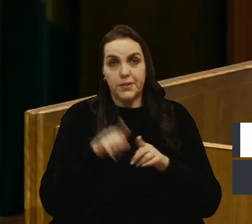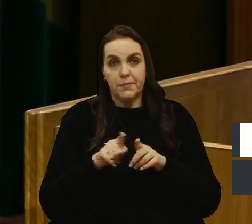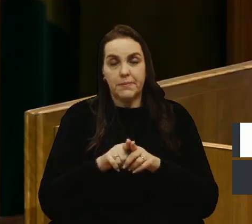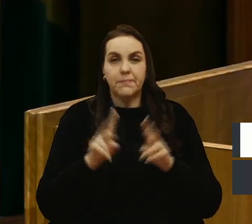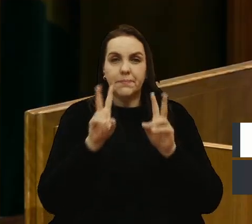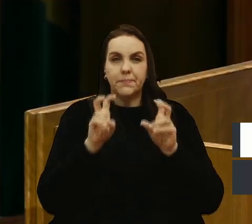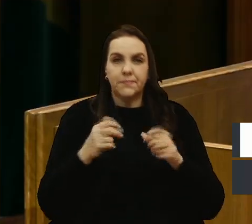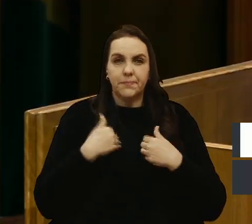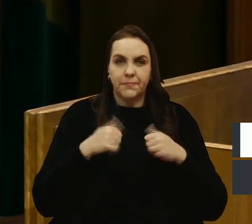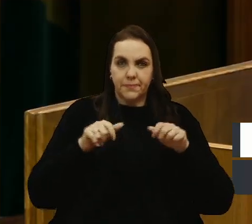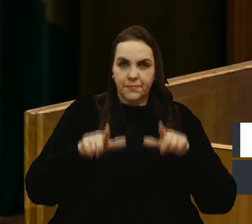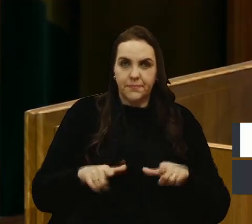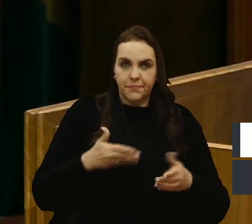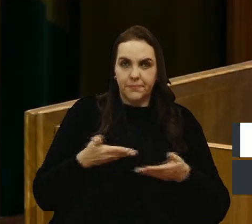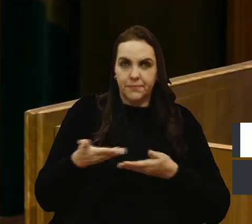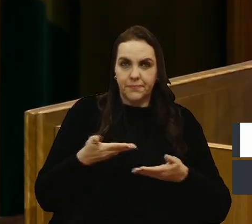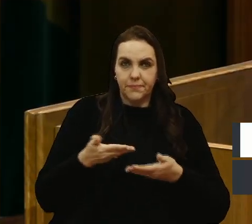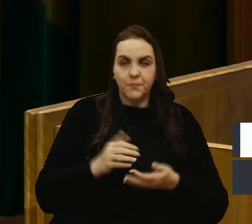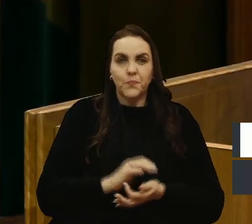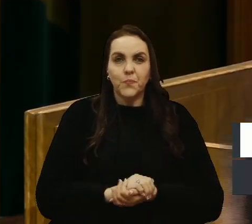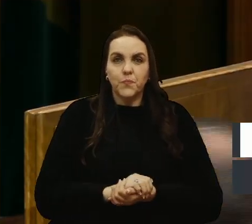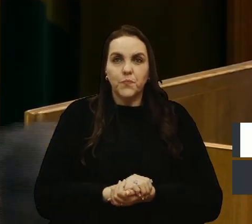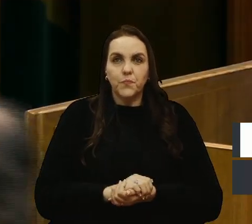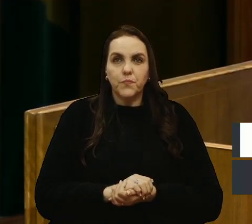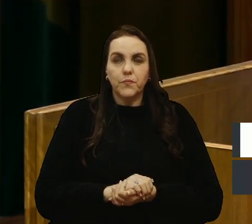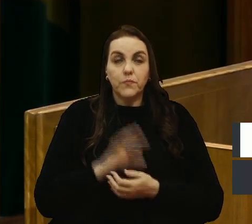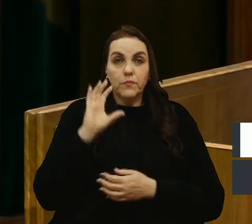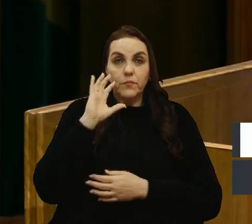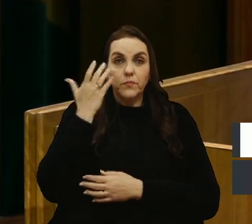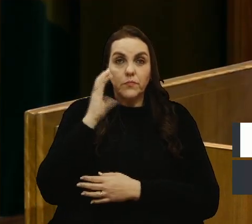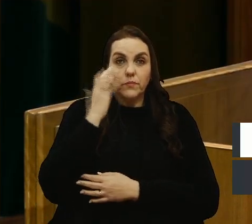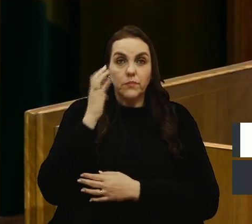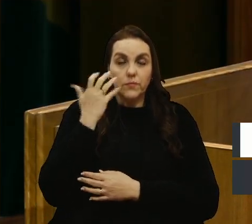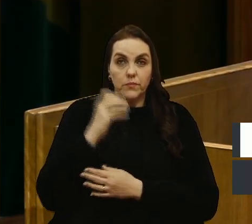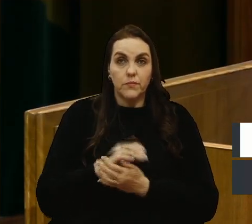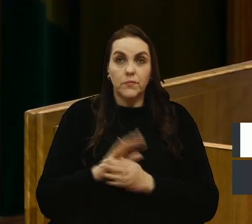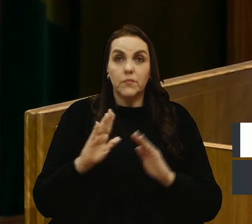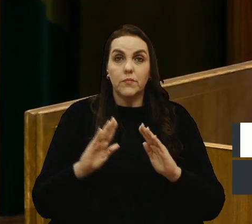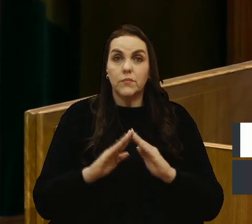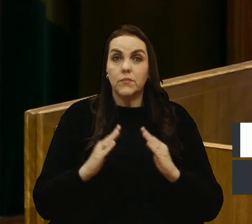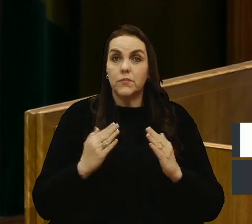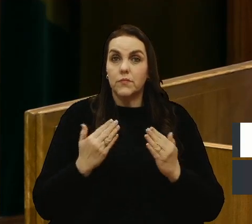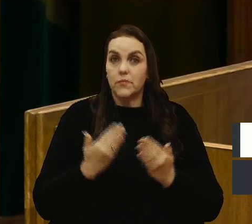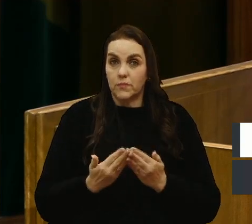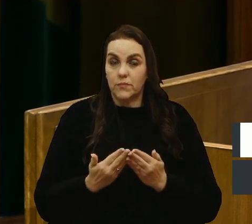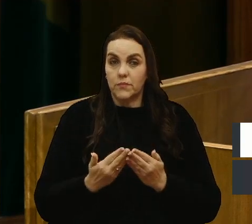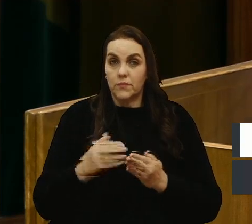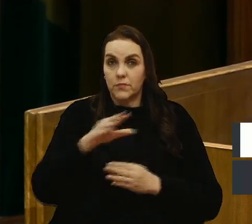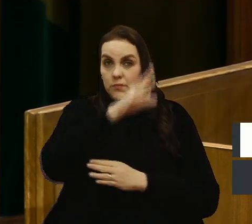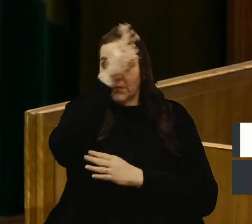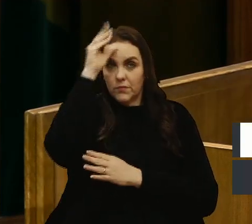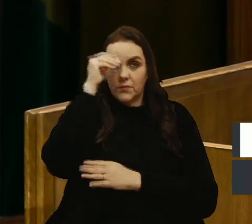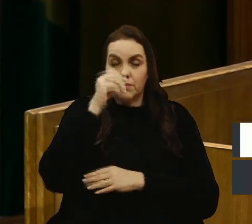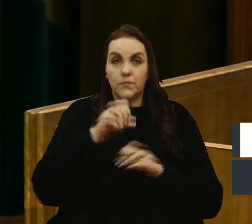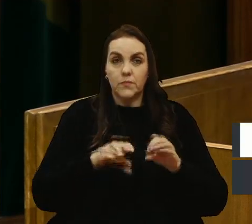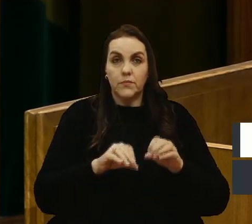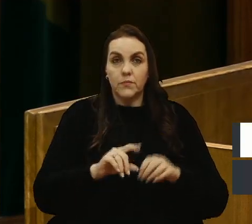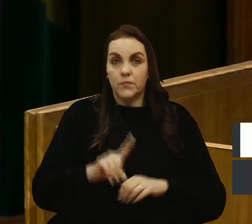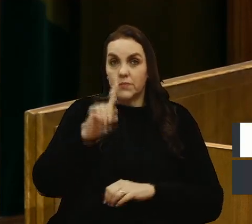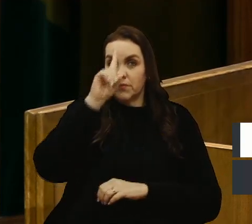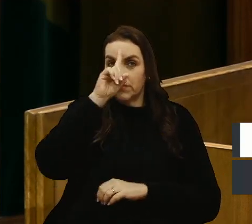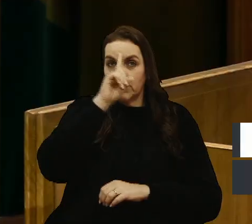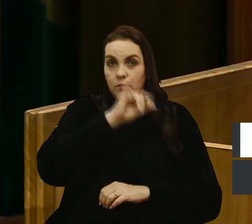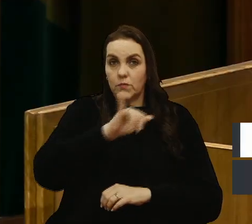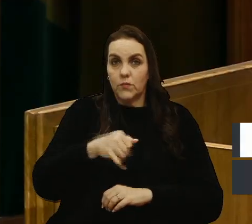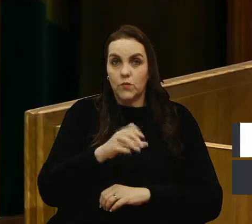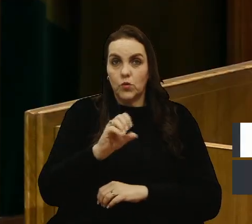gabinete, sobre acontecimentos na Escola Municipal de Ensino Fundamental José